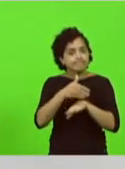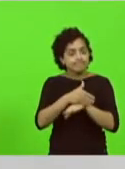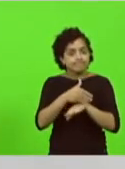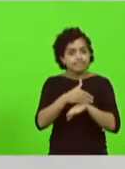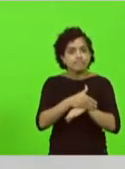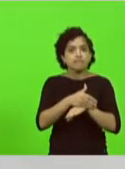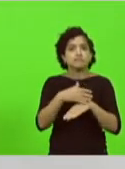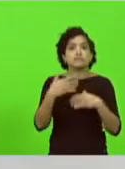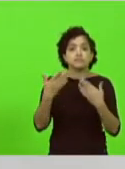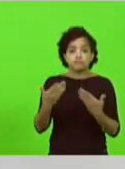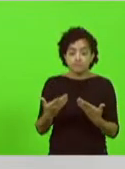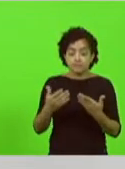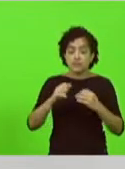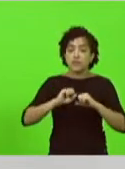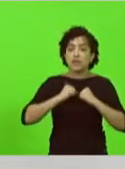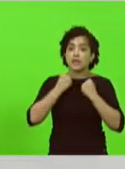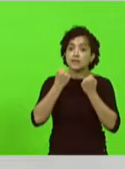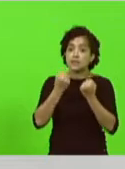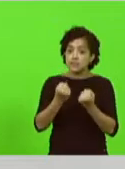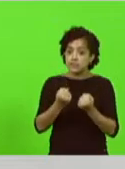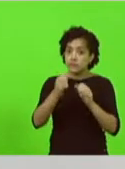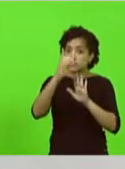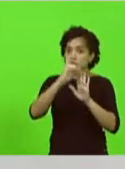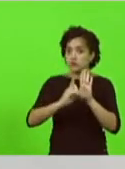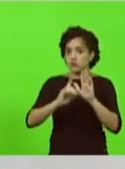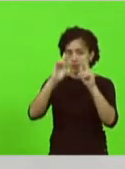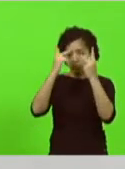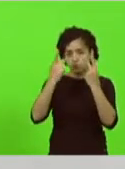é a defesa de direitos humanos.